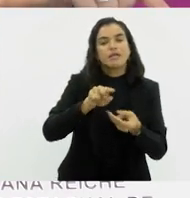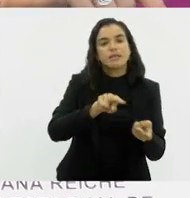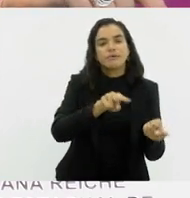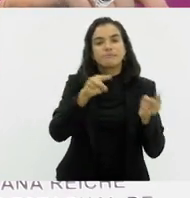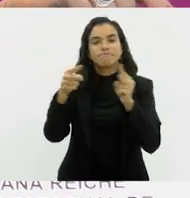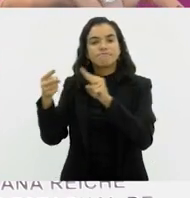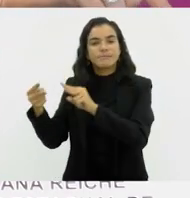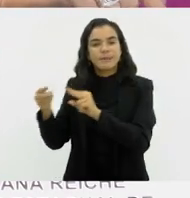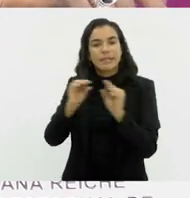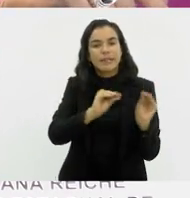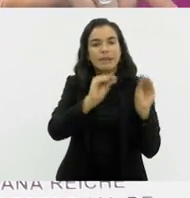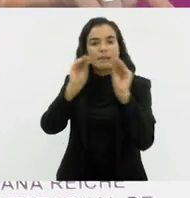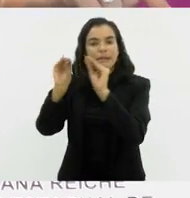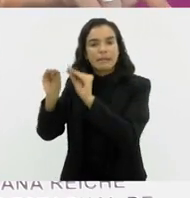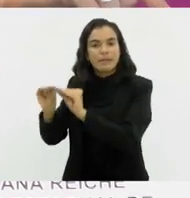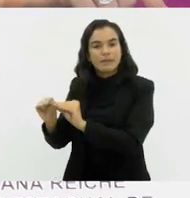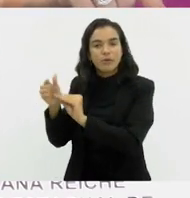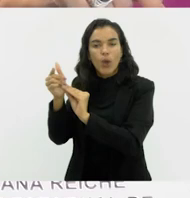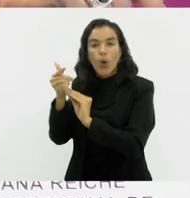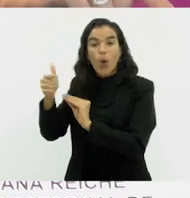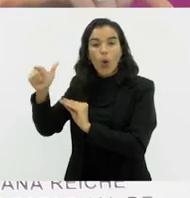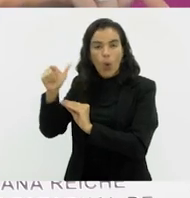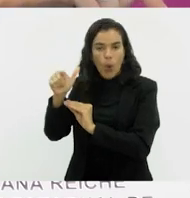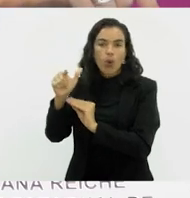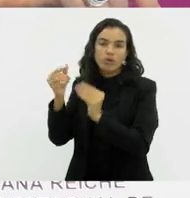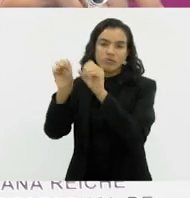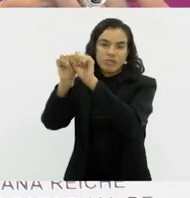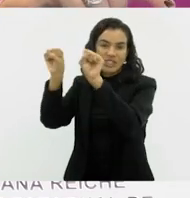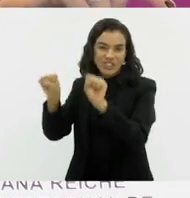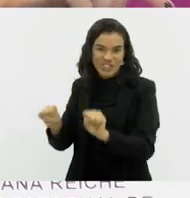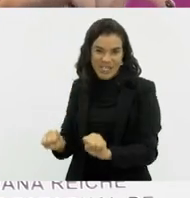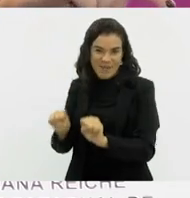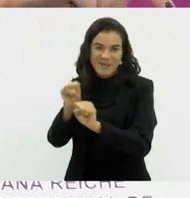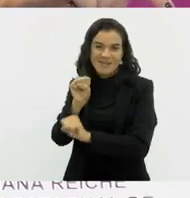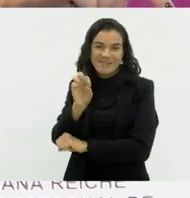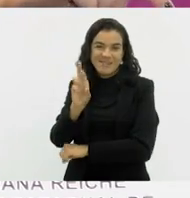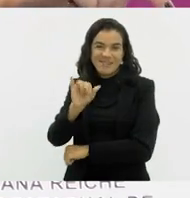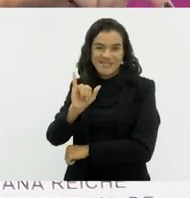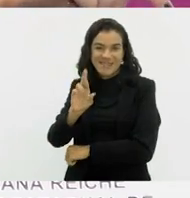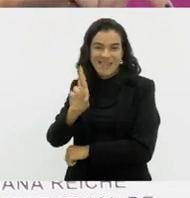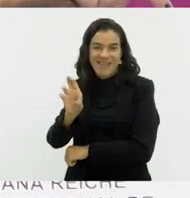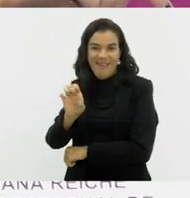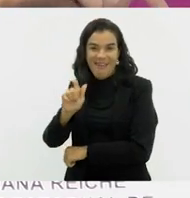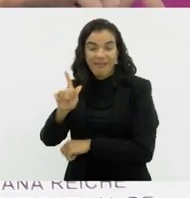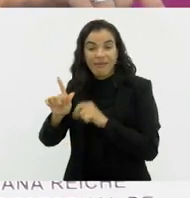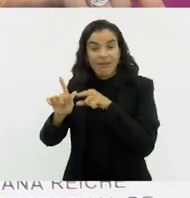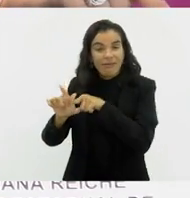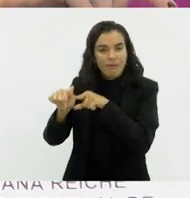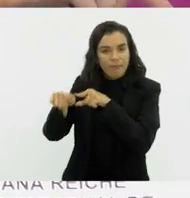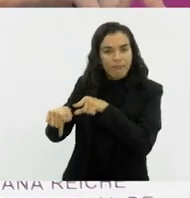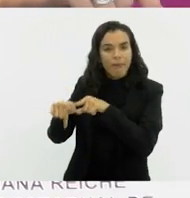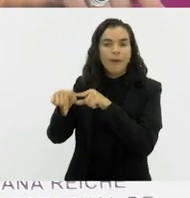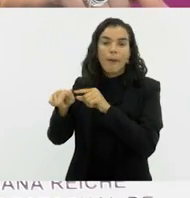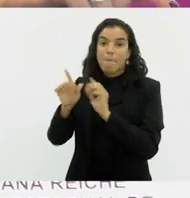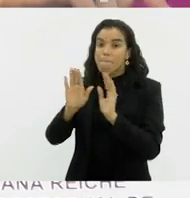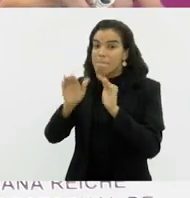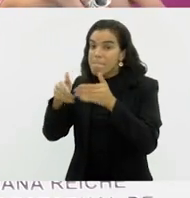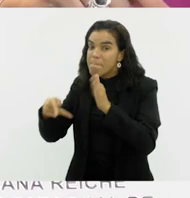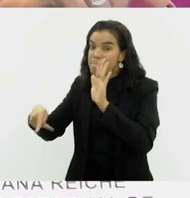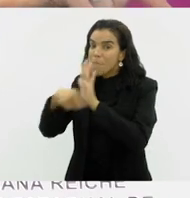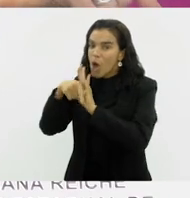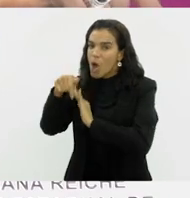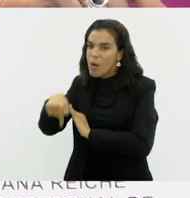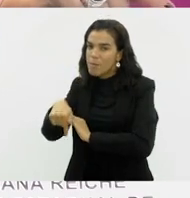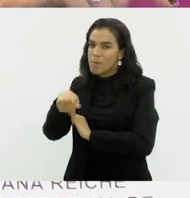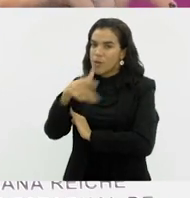e incluído numa regulação. Inclusive, essa foi uma questão muito colocada. Haveria uma regulação exclusiva para esses